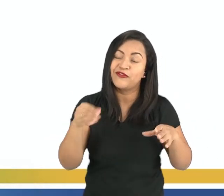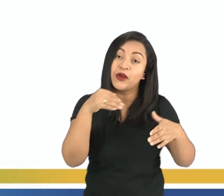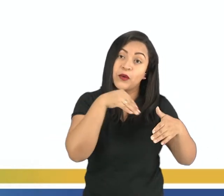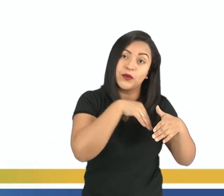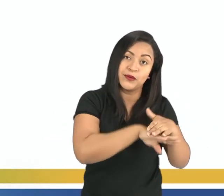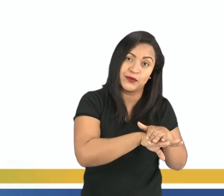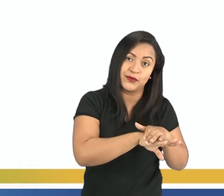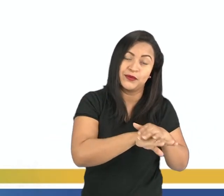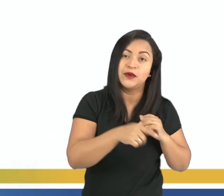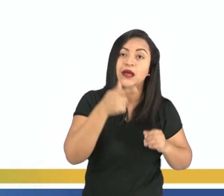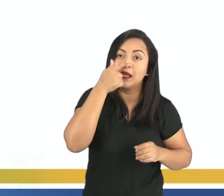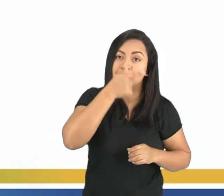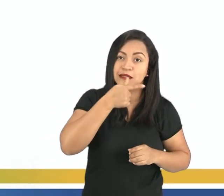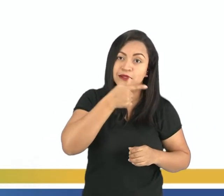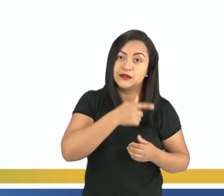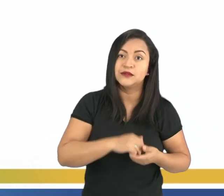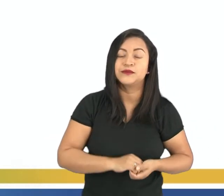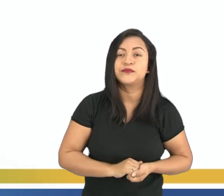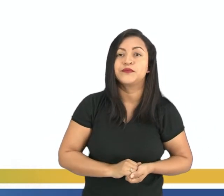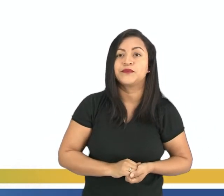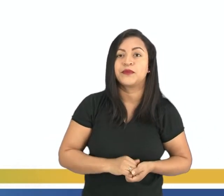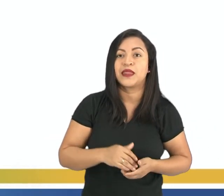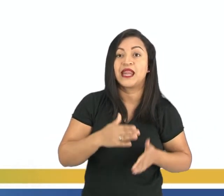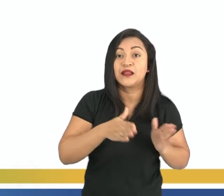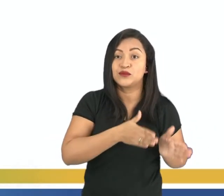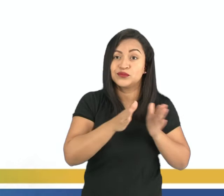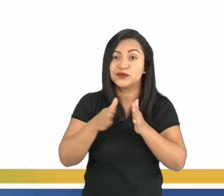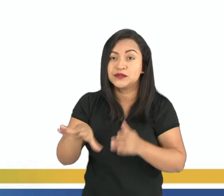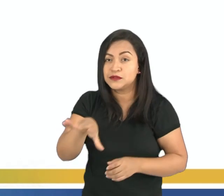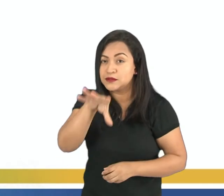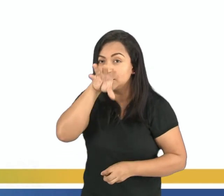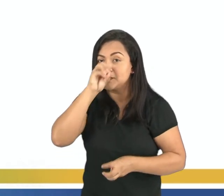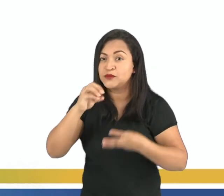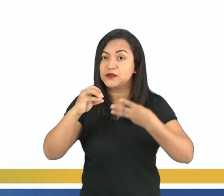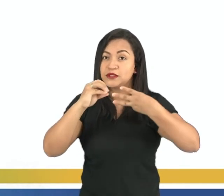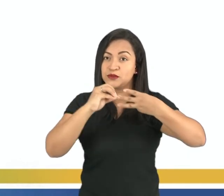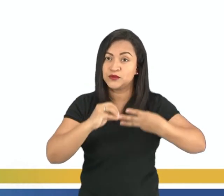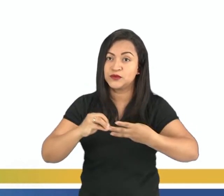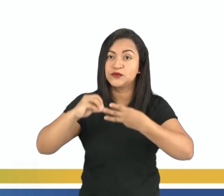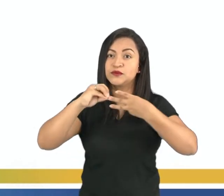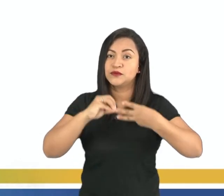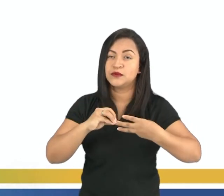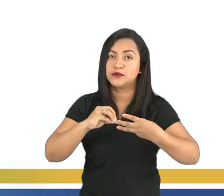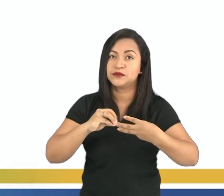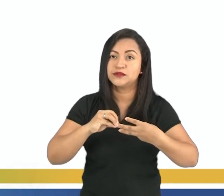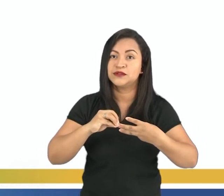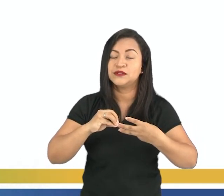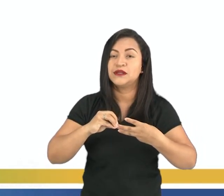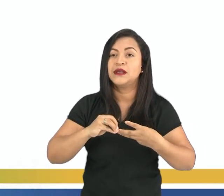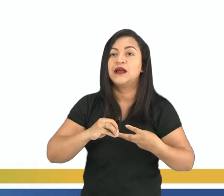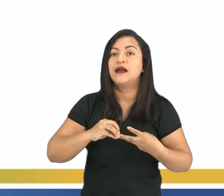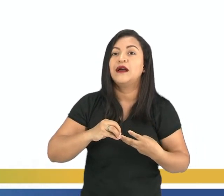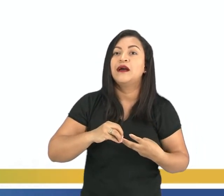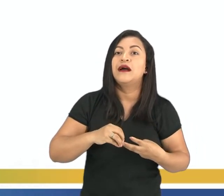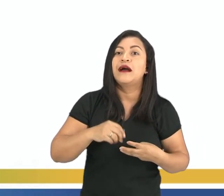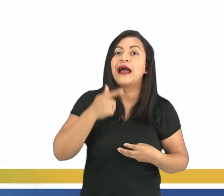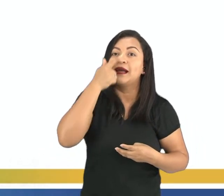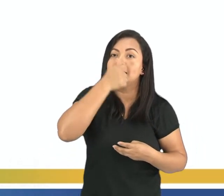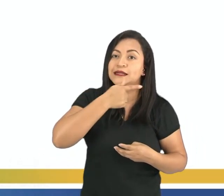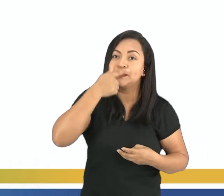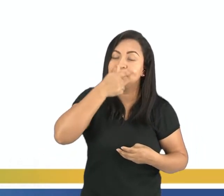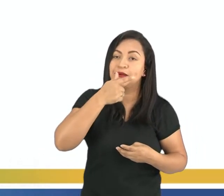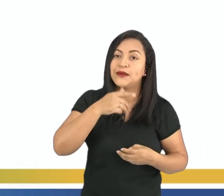glicose. No processo de respiração celular, a glicose com o oxigênio, que foram produzidos